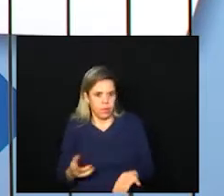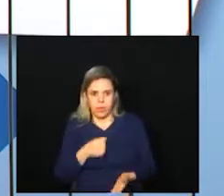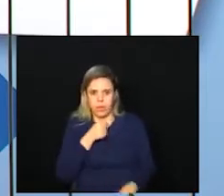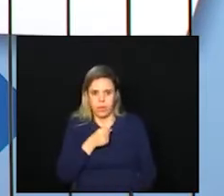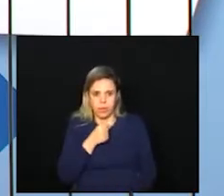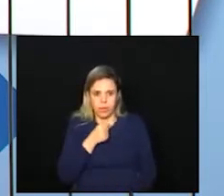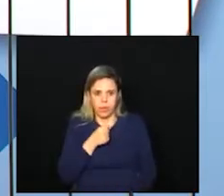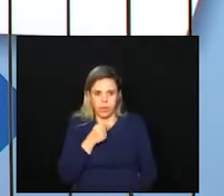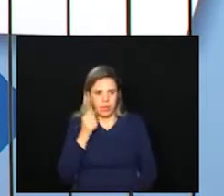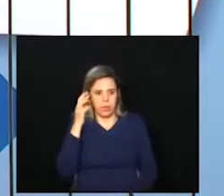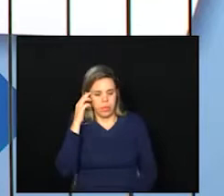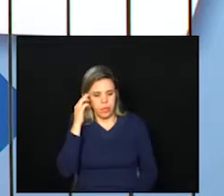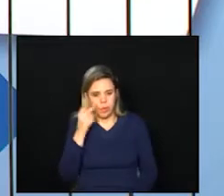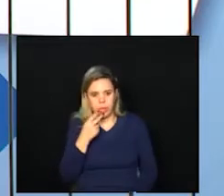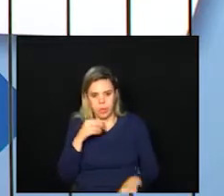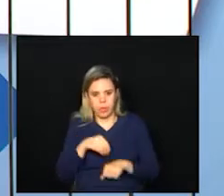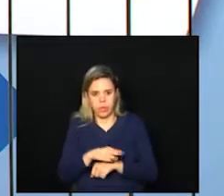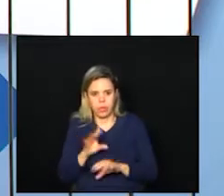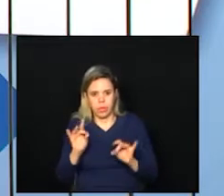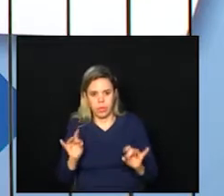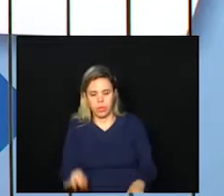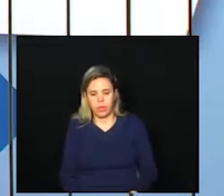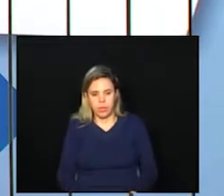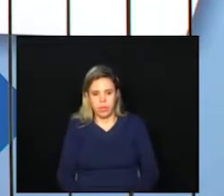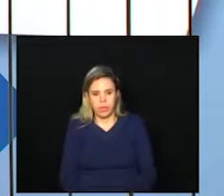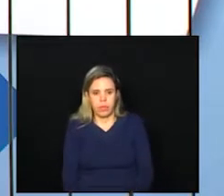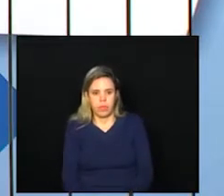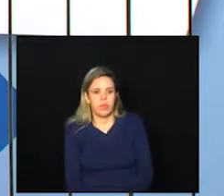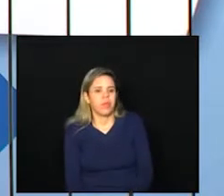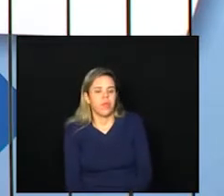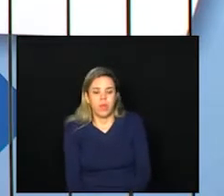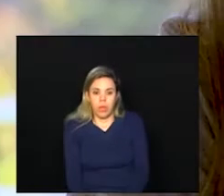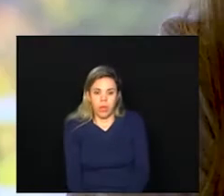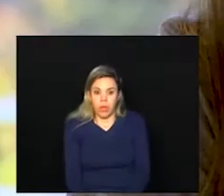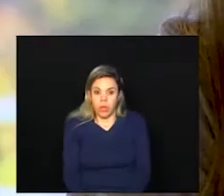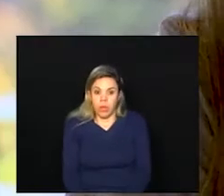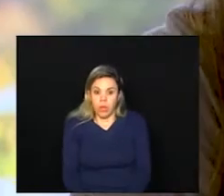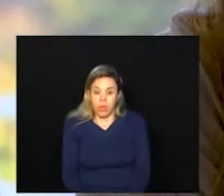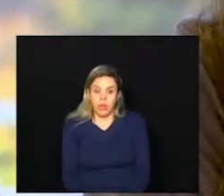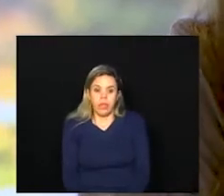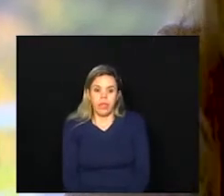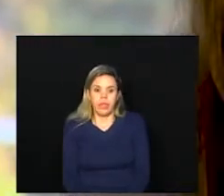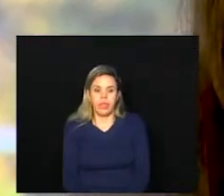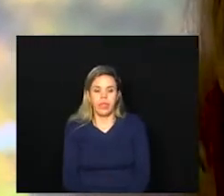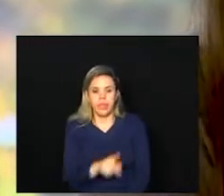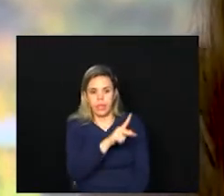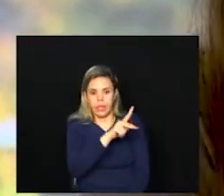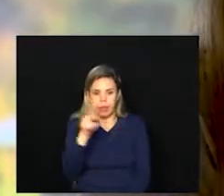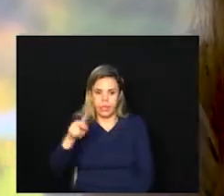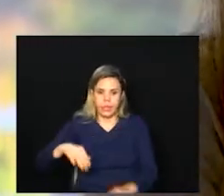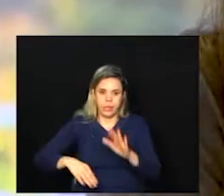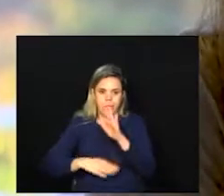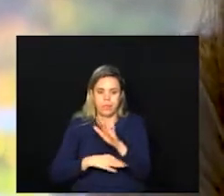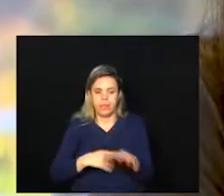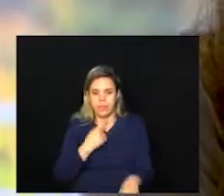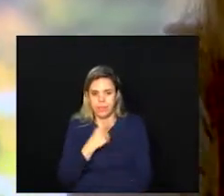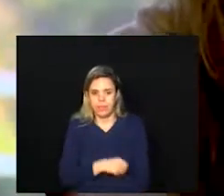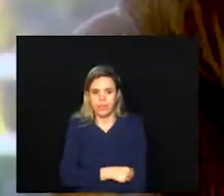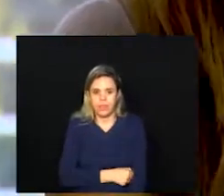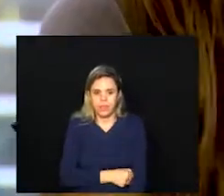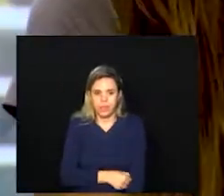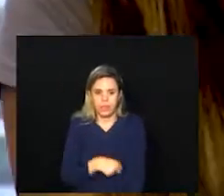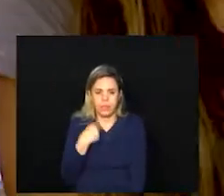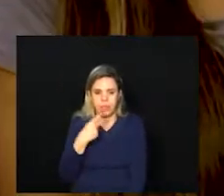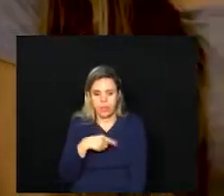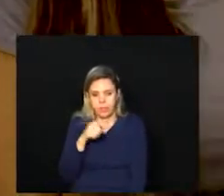repórter André Aranha traz os detalhes. O presidente da Câmara Municipal de Campinas, o vereador